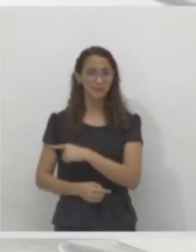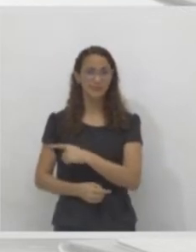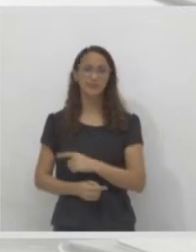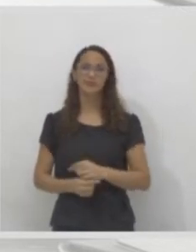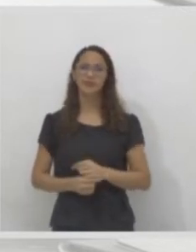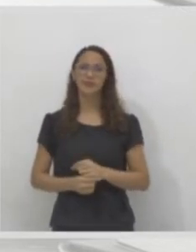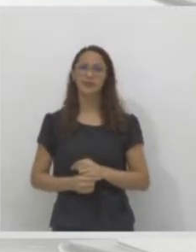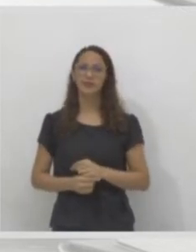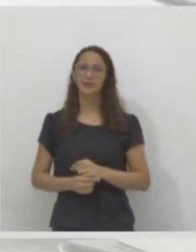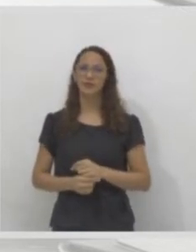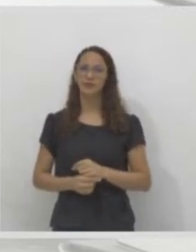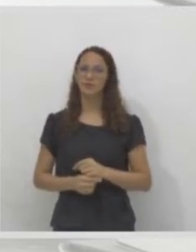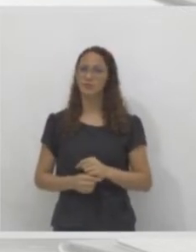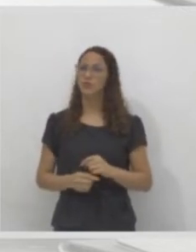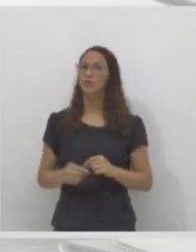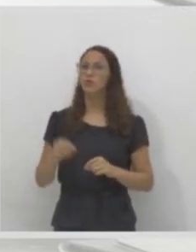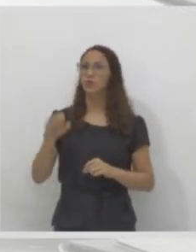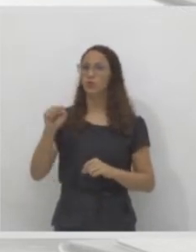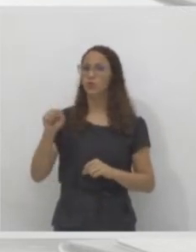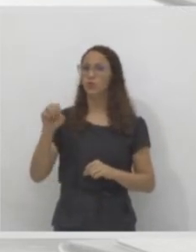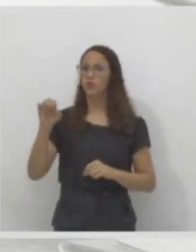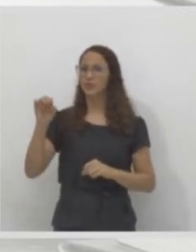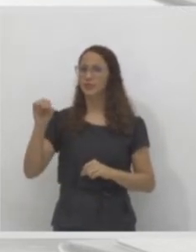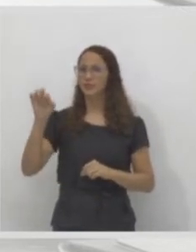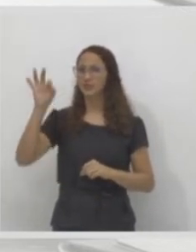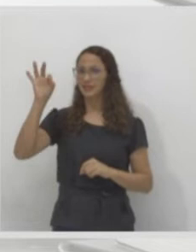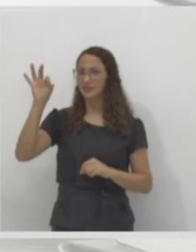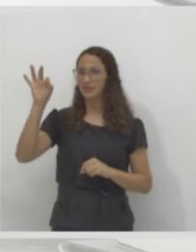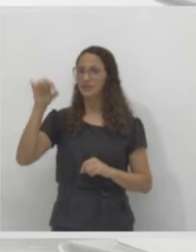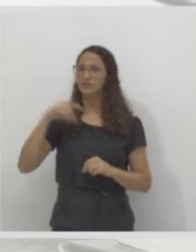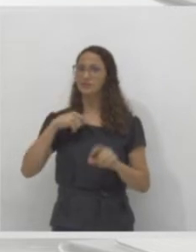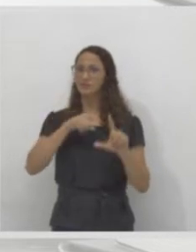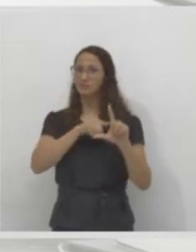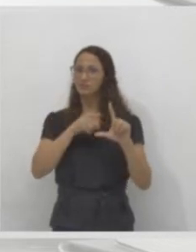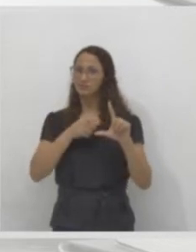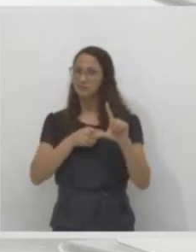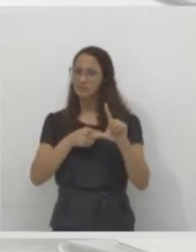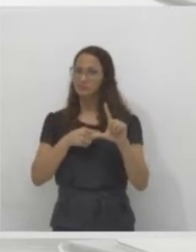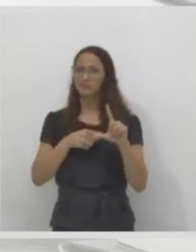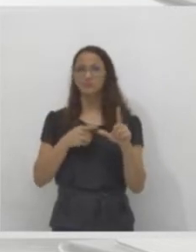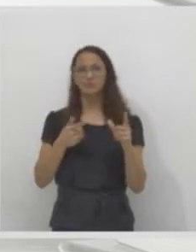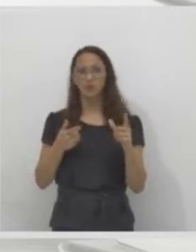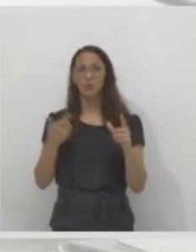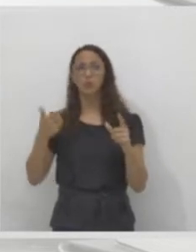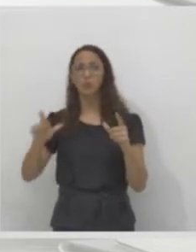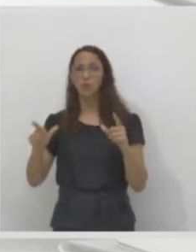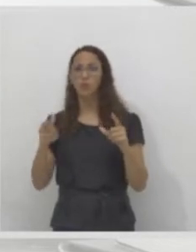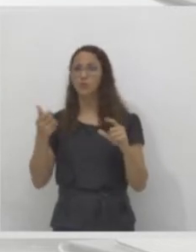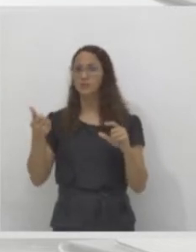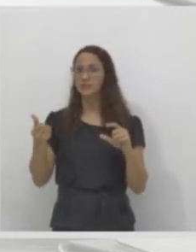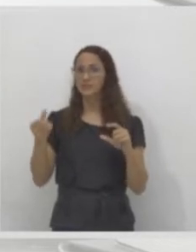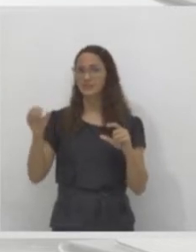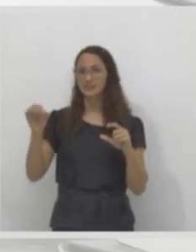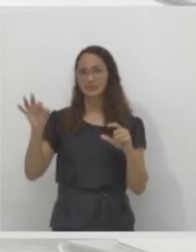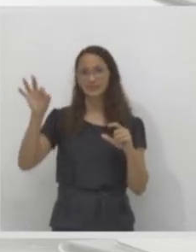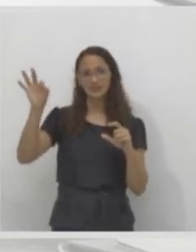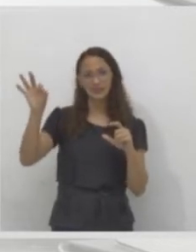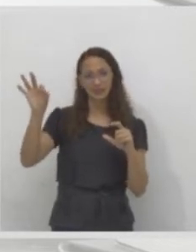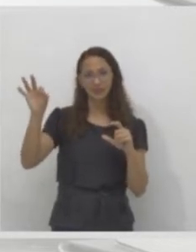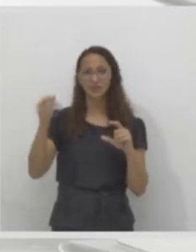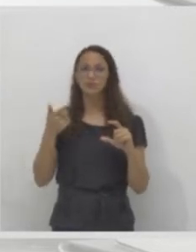ou seja, menor que 90. A medida desse ângulo é 60 graus e a medida desse ângulo